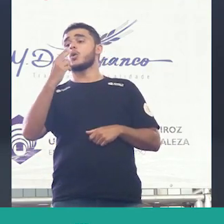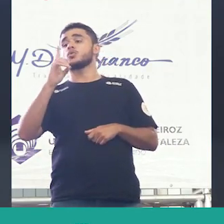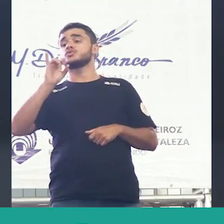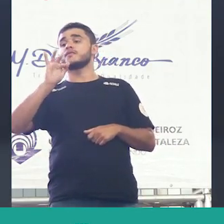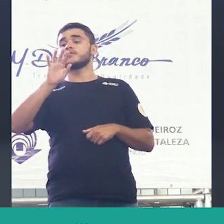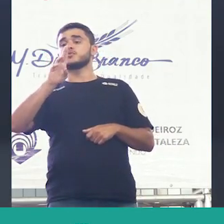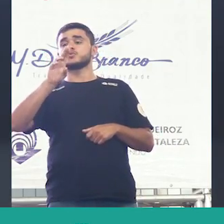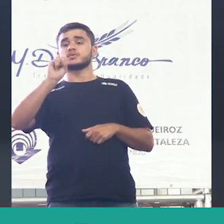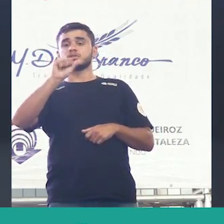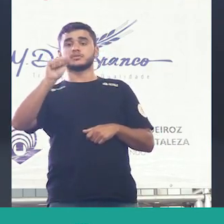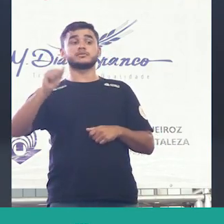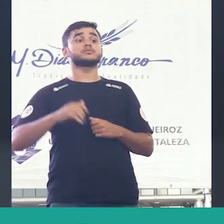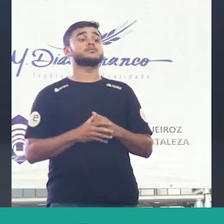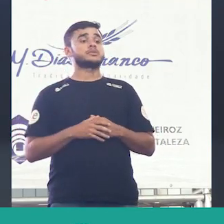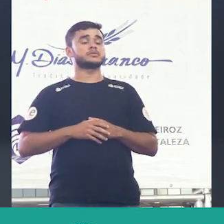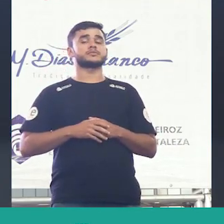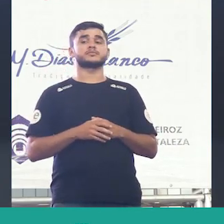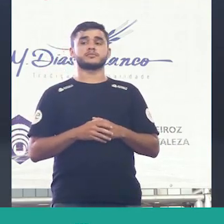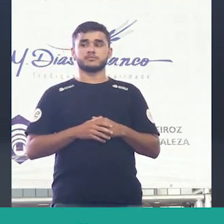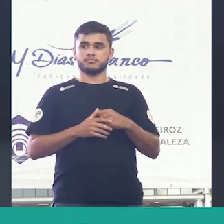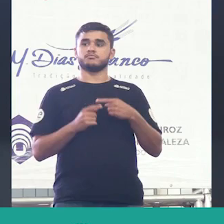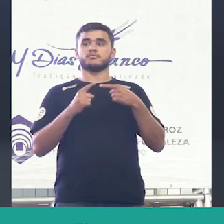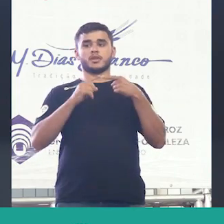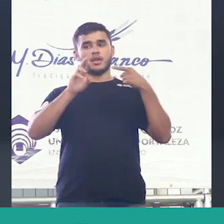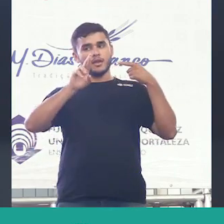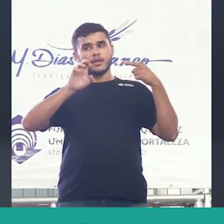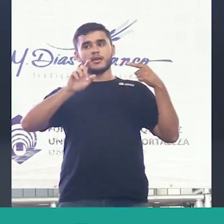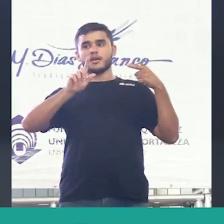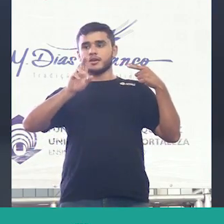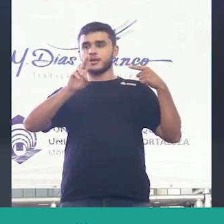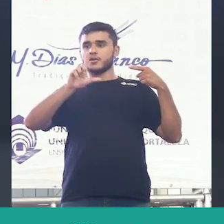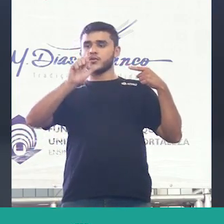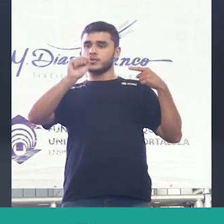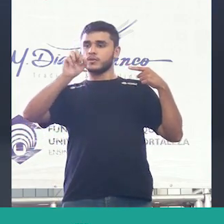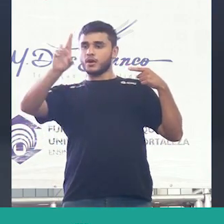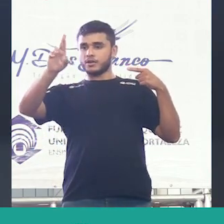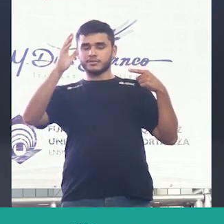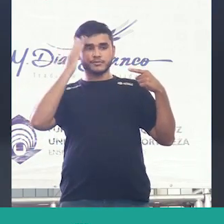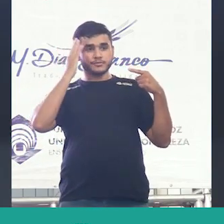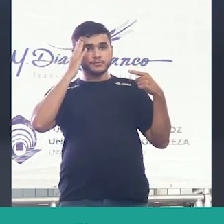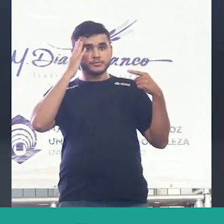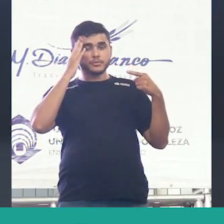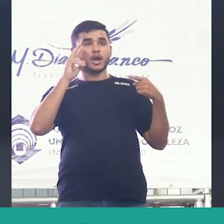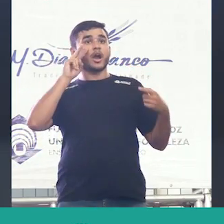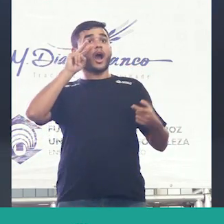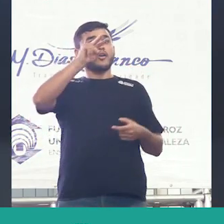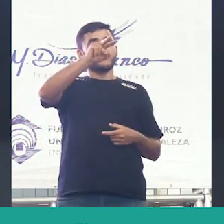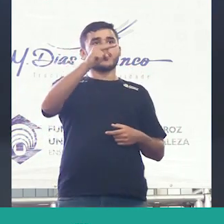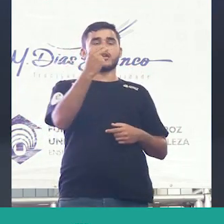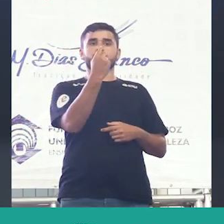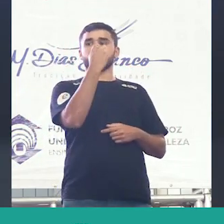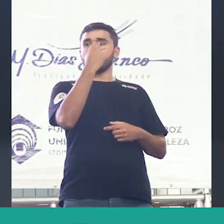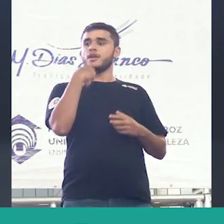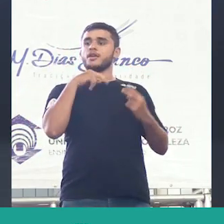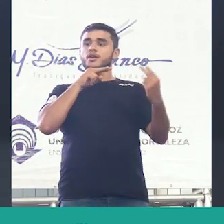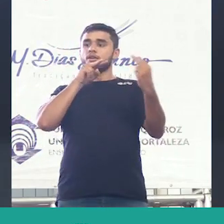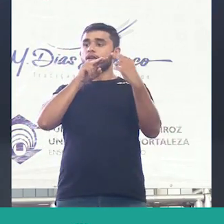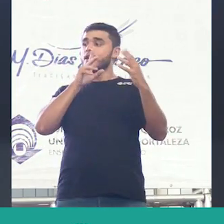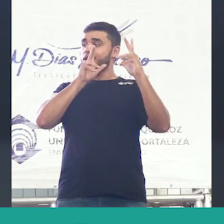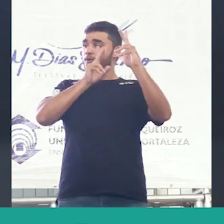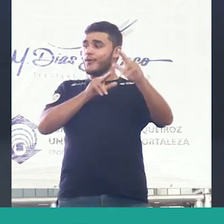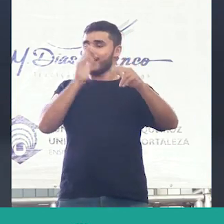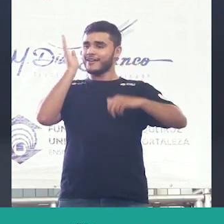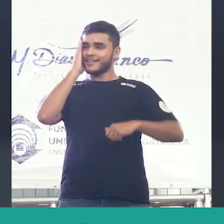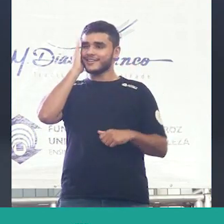Falem. Fala. Regular. Por quê? Porque você está vendo a imagem do objeto incidente. Fui claro ou